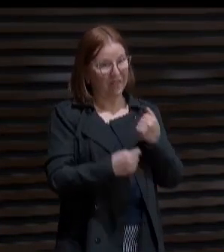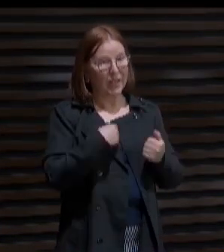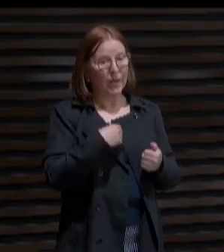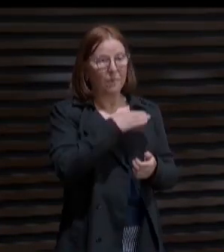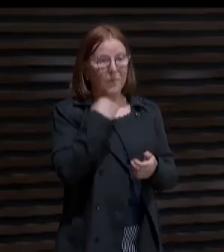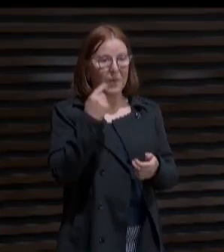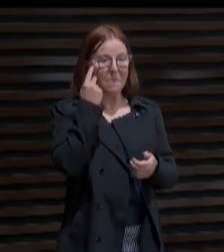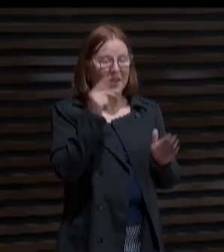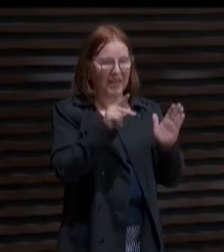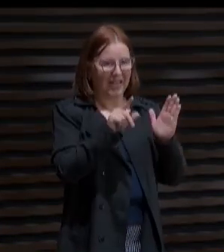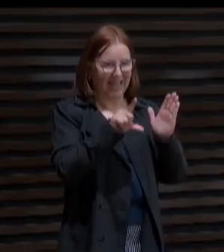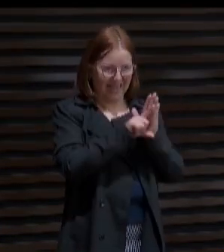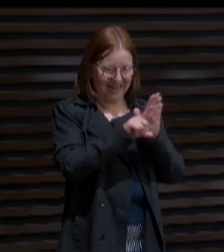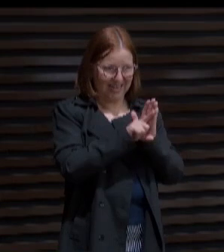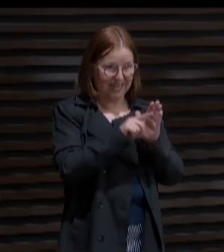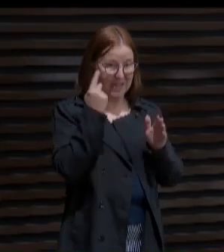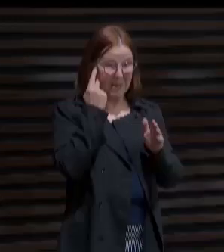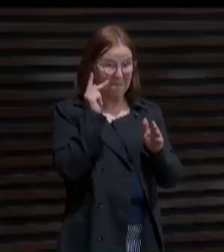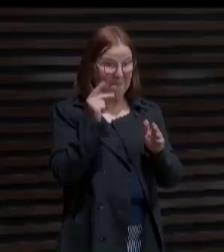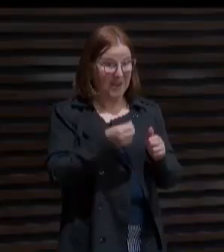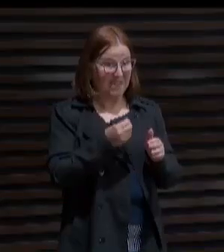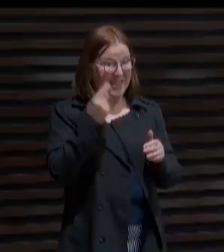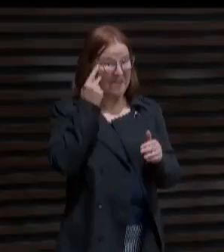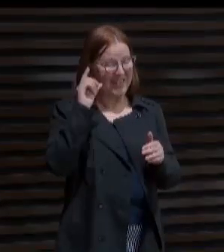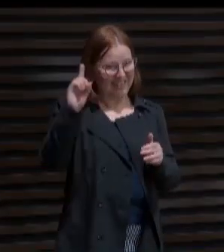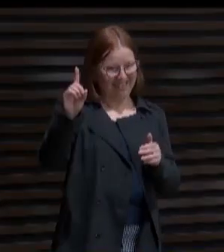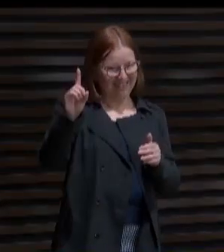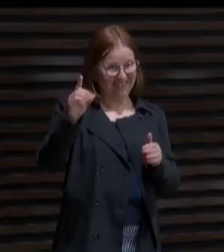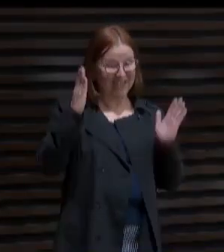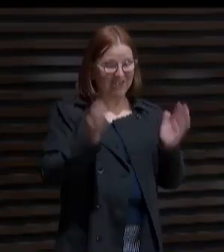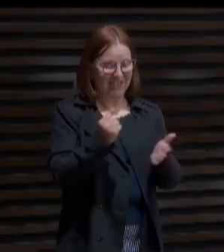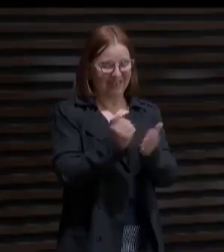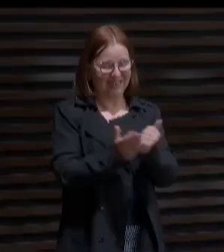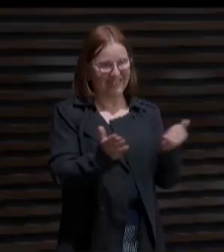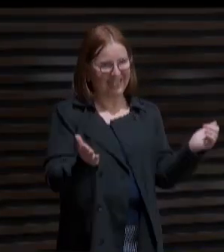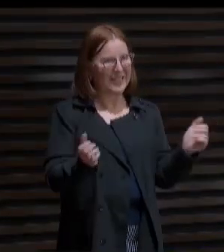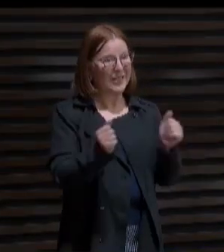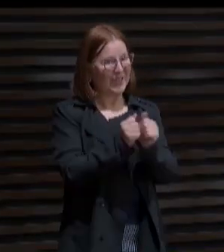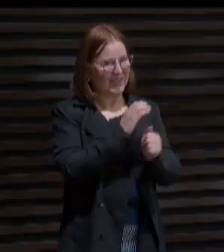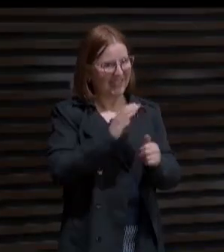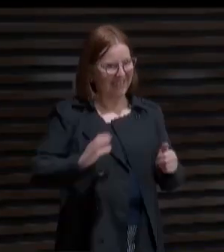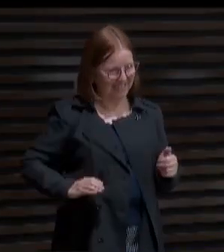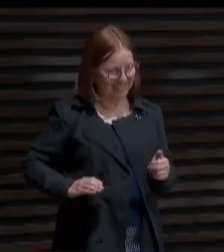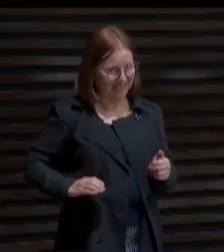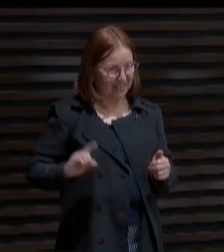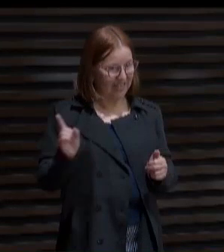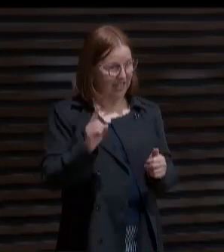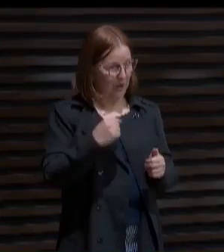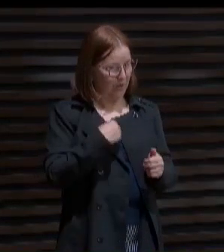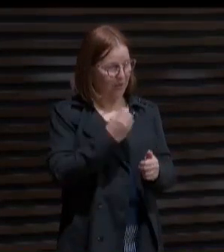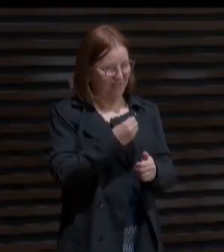a fim de viver para Deus. Fui crucificado com Cristo. Assim, já não sou eu